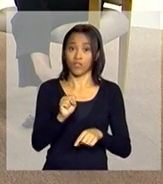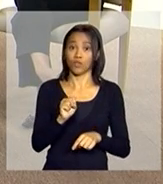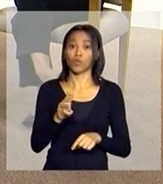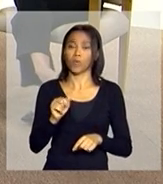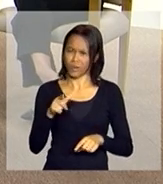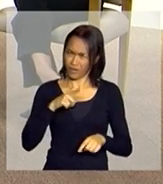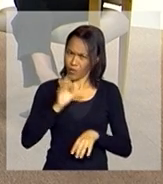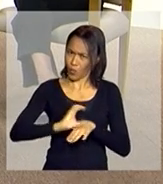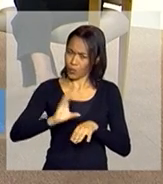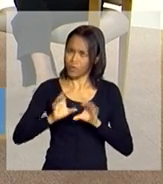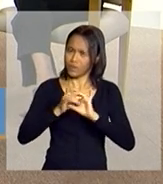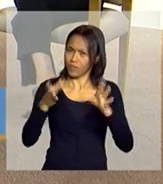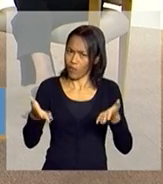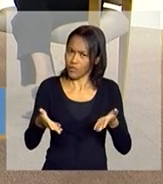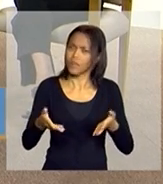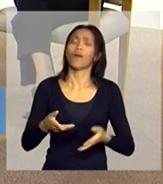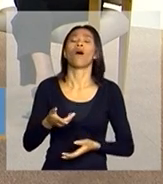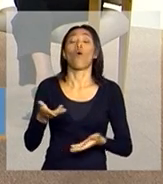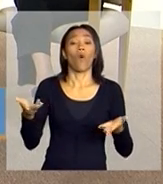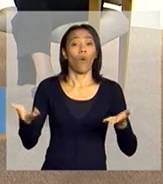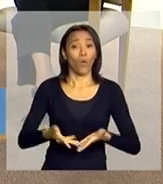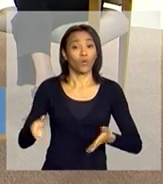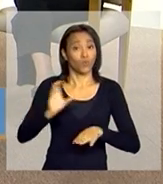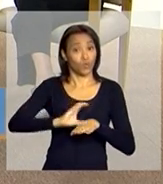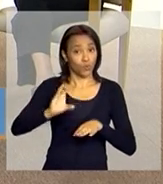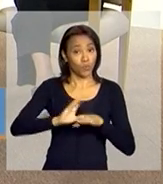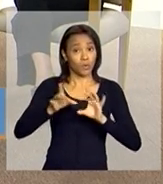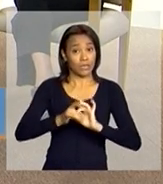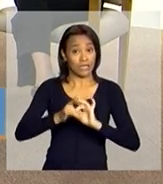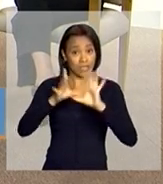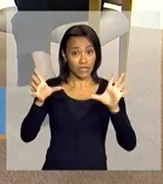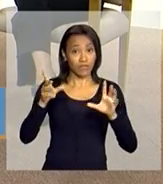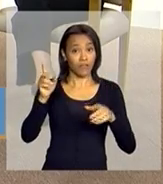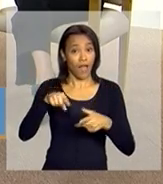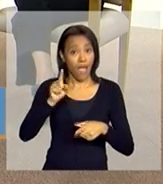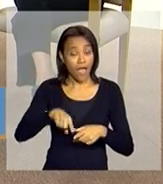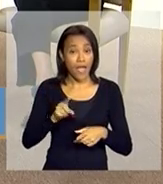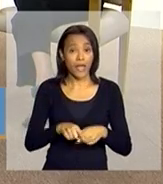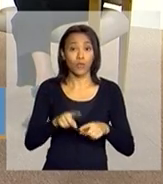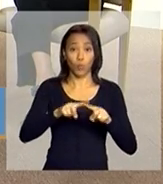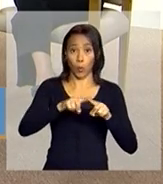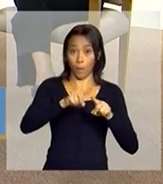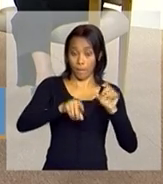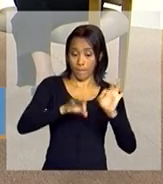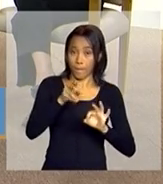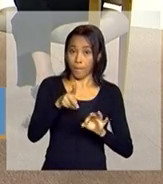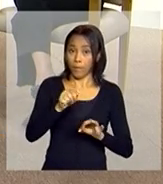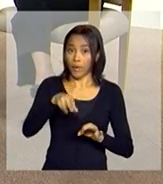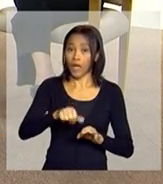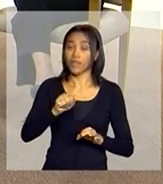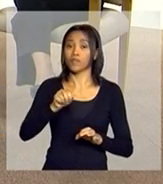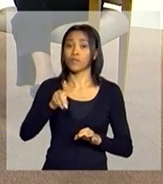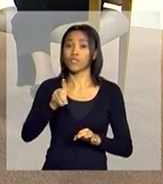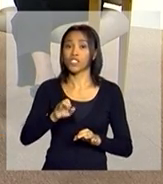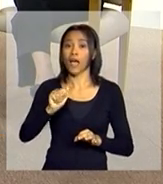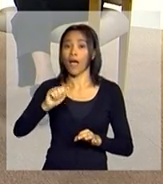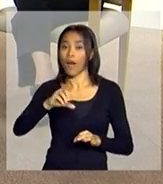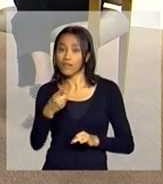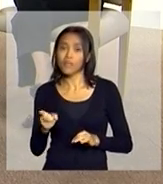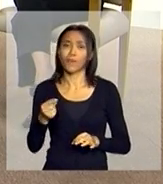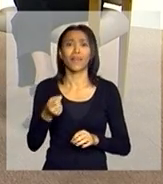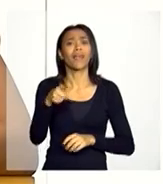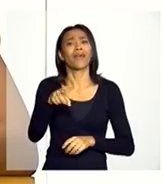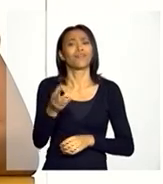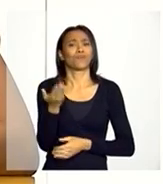hoje atualmente os cursos que estão disponíveis da rede suas é do plano de ação só que o do plano de ação ainda é o do ano